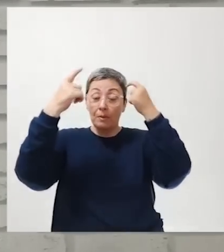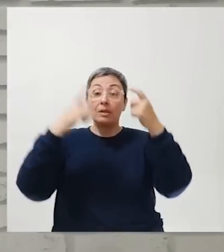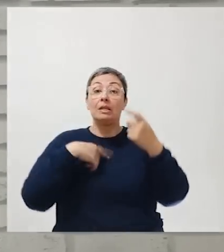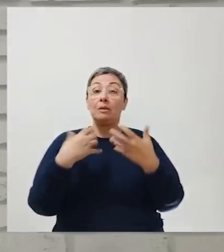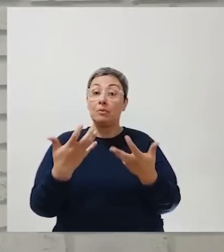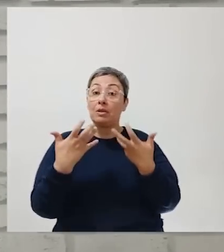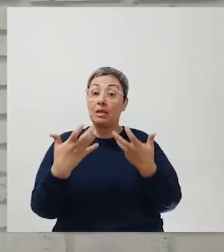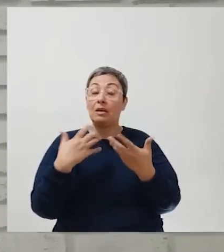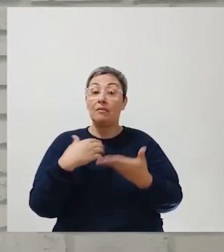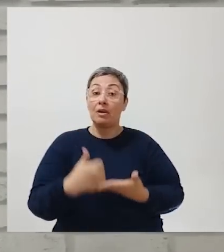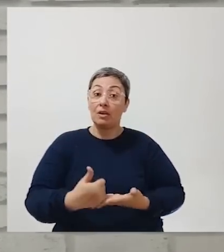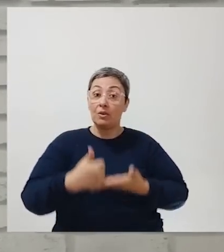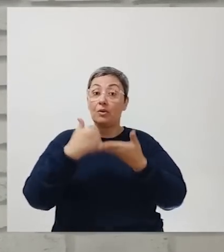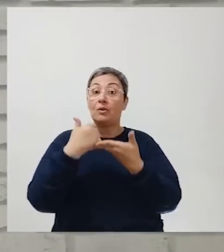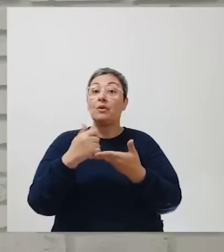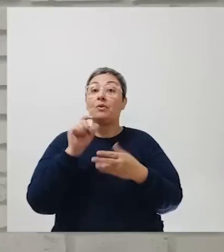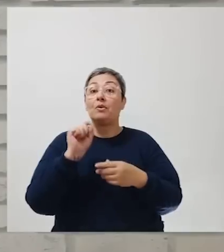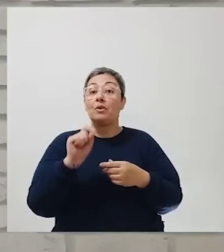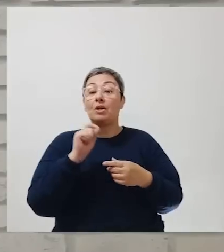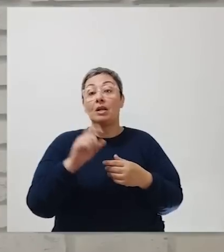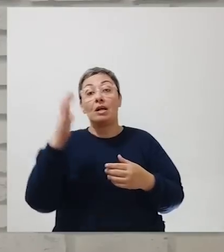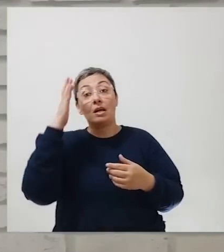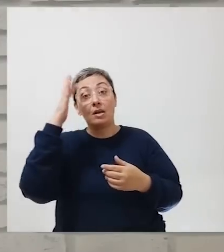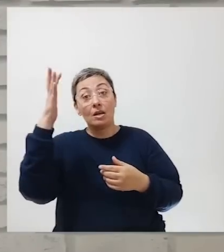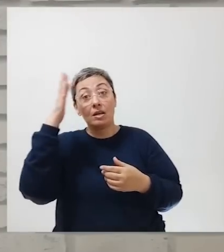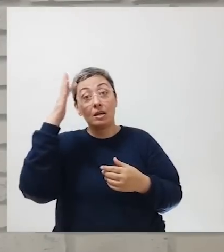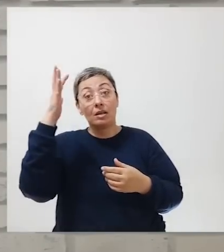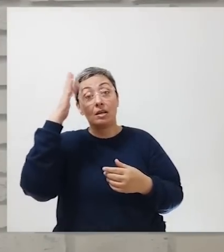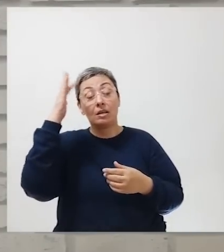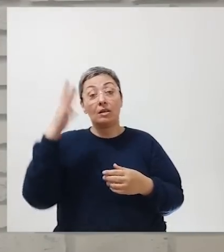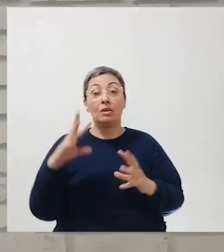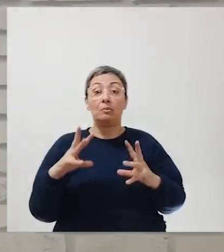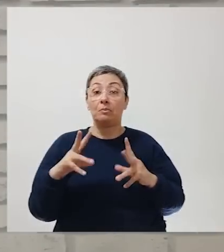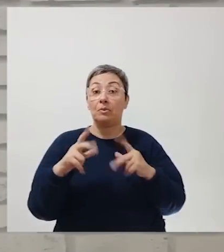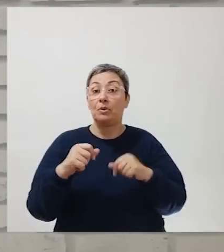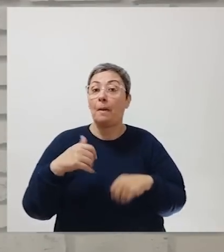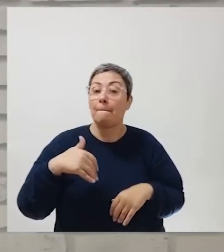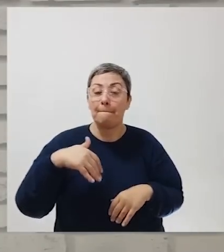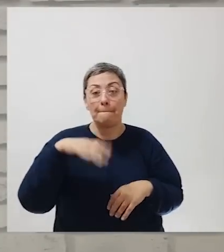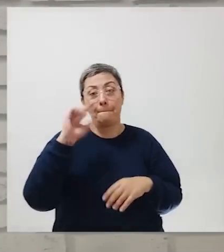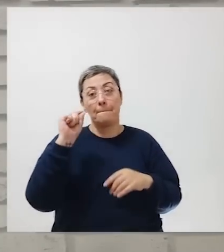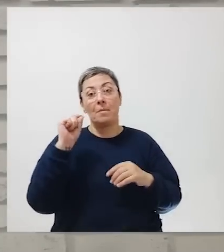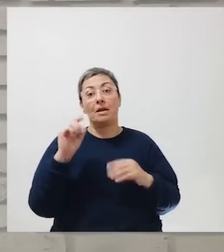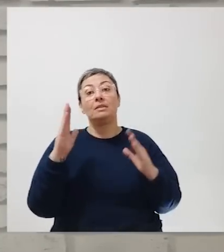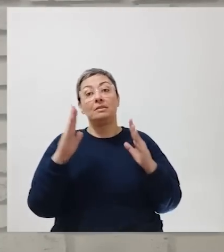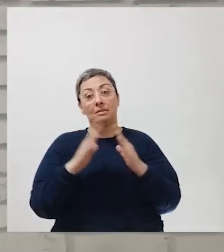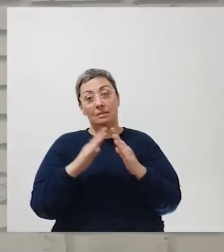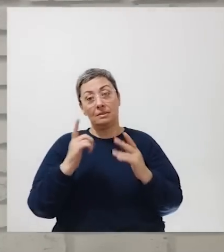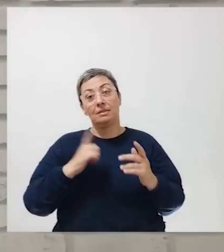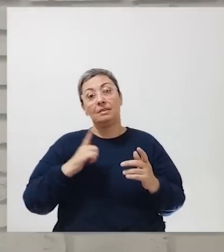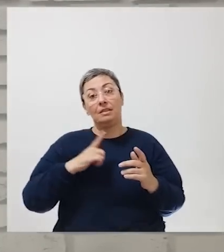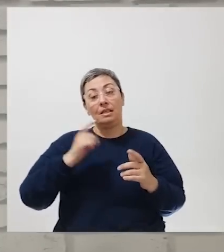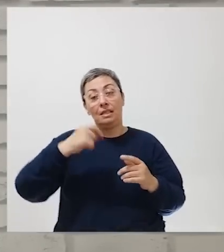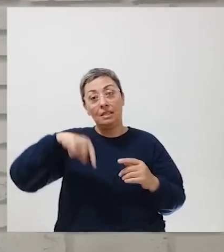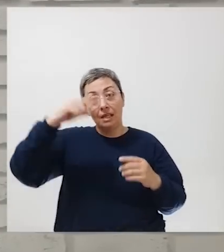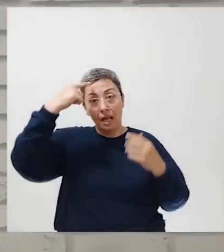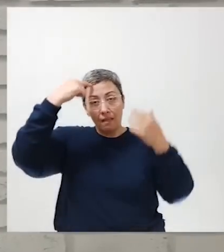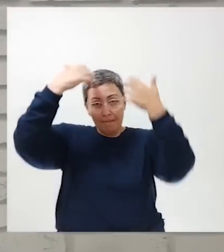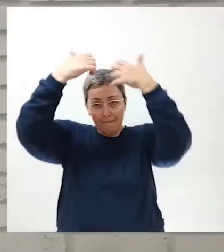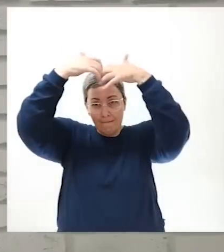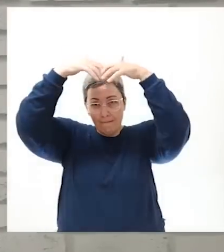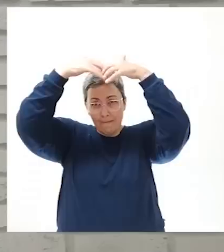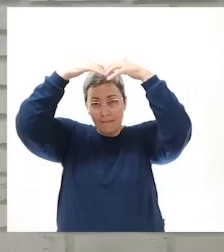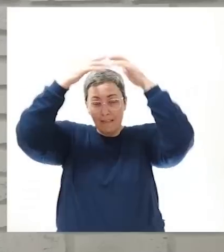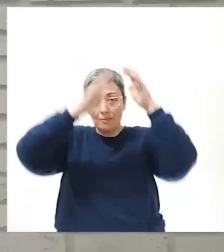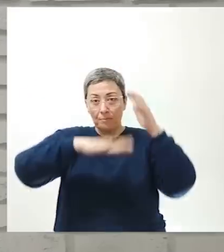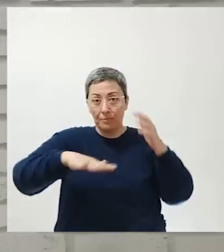criatividade. Nós queremos conservar a imaginação e tudo mais que mora na cabeça das crianças.